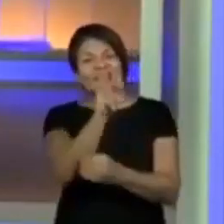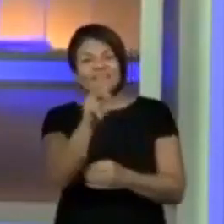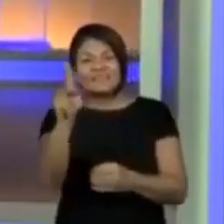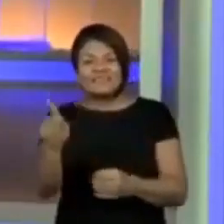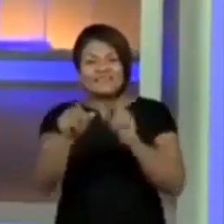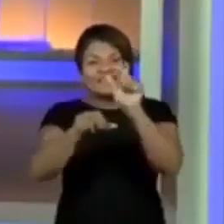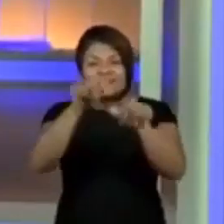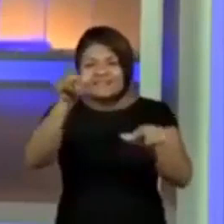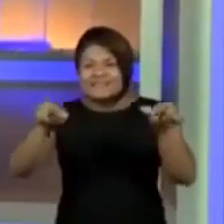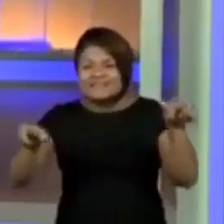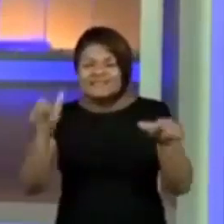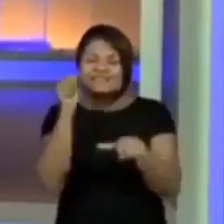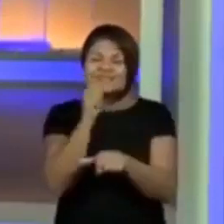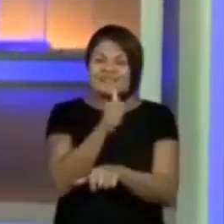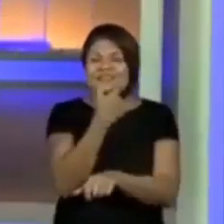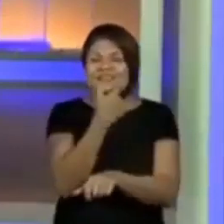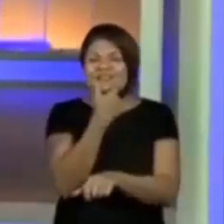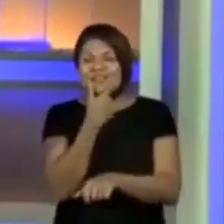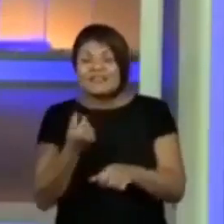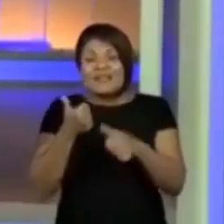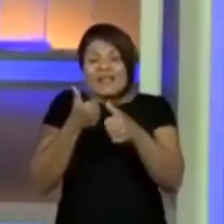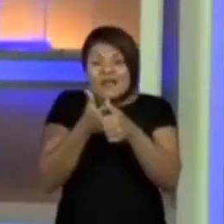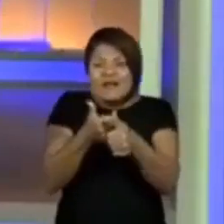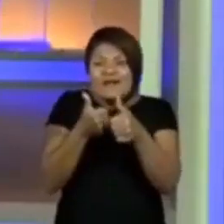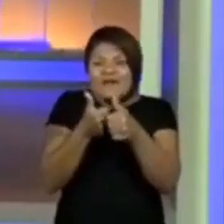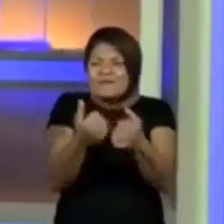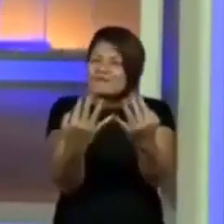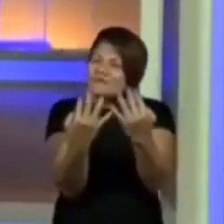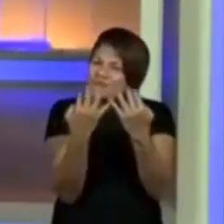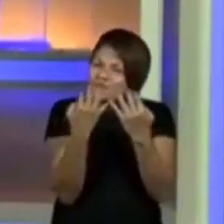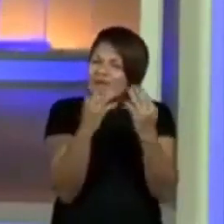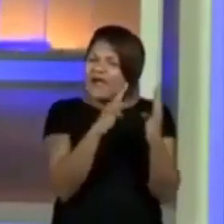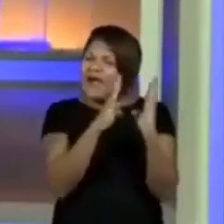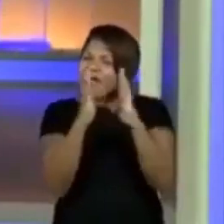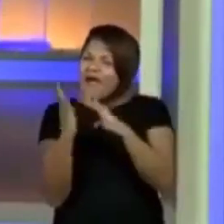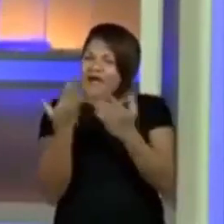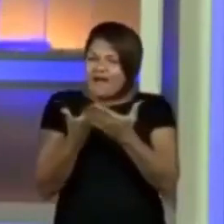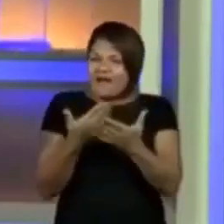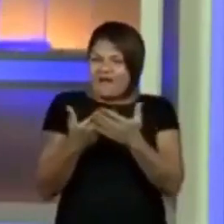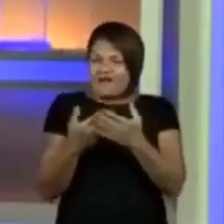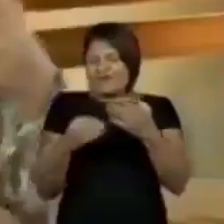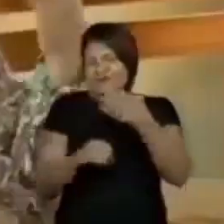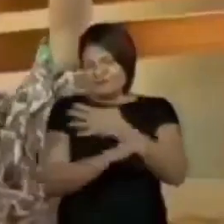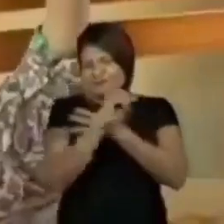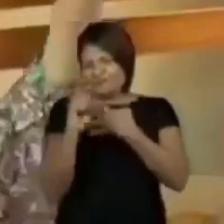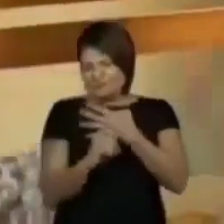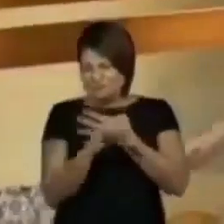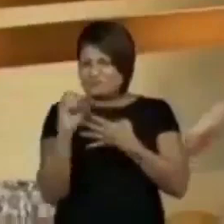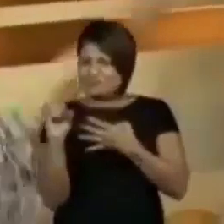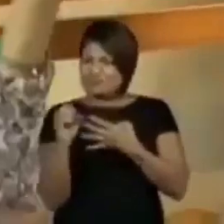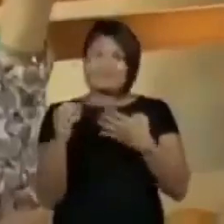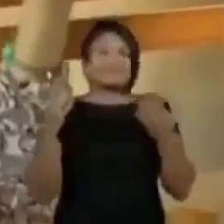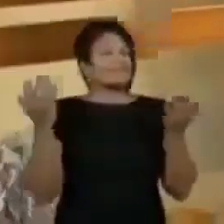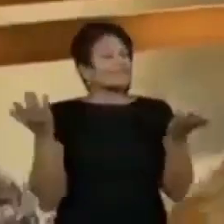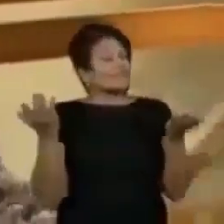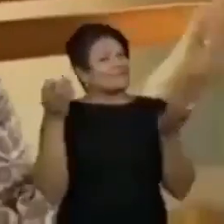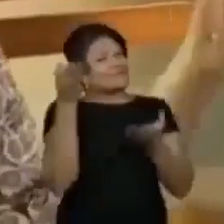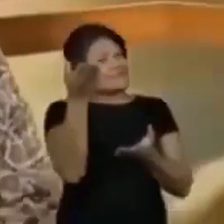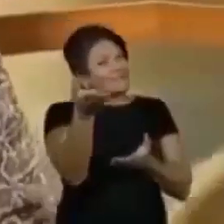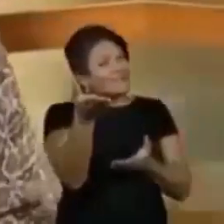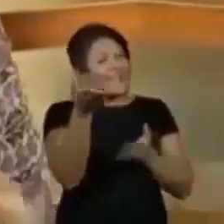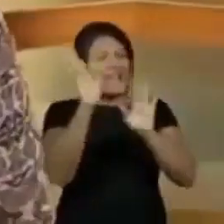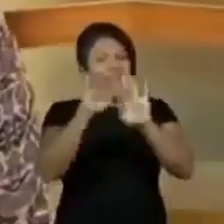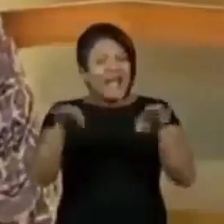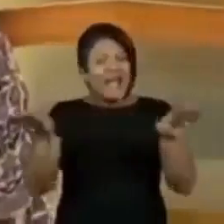professores e professoras que acompanham a mais uma aula aqui pelo Centro de Mídias. E claro, a você, aluno